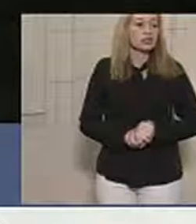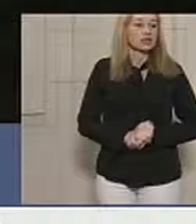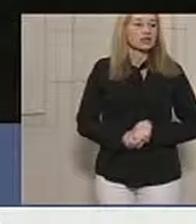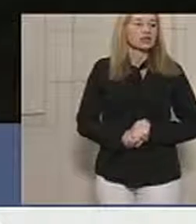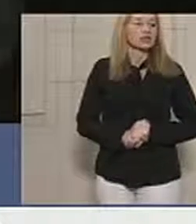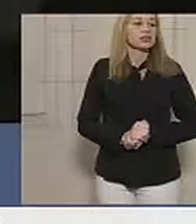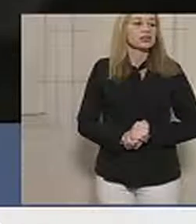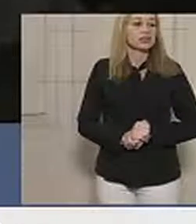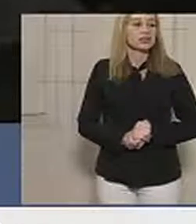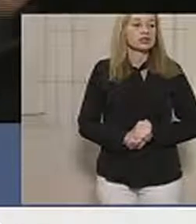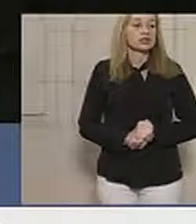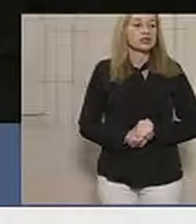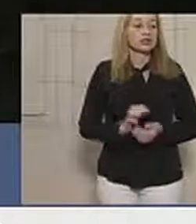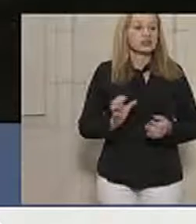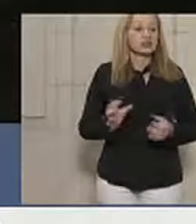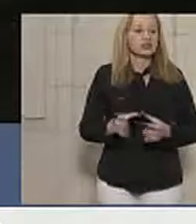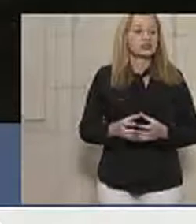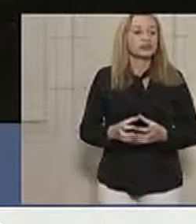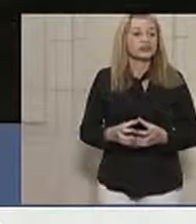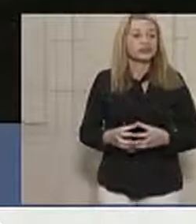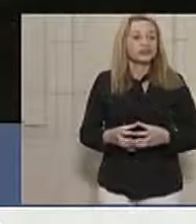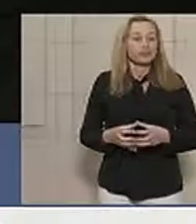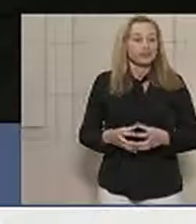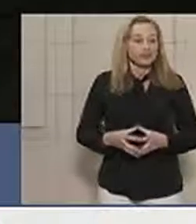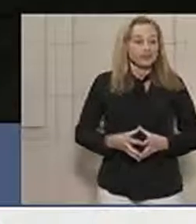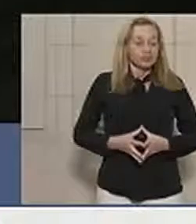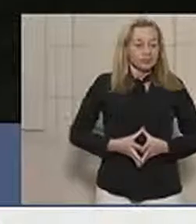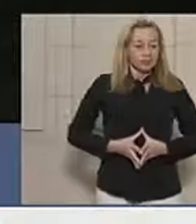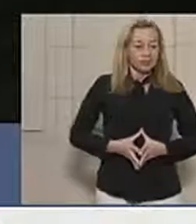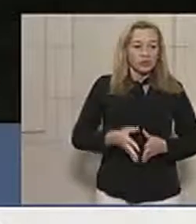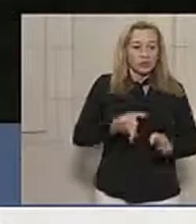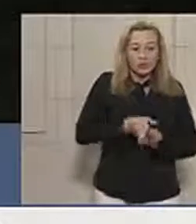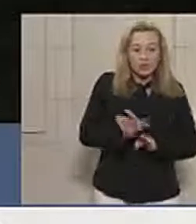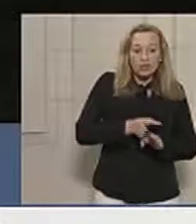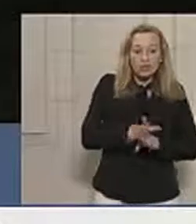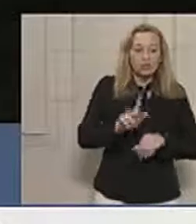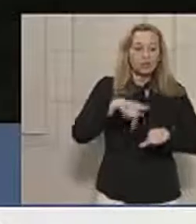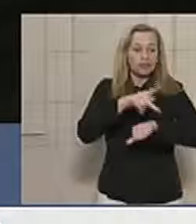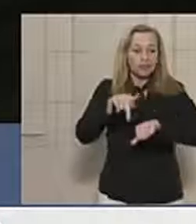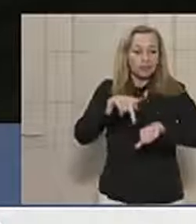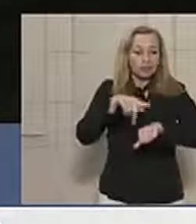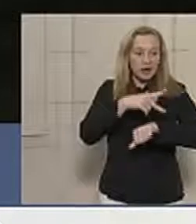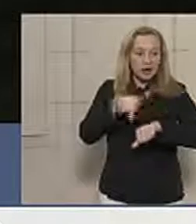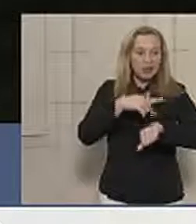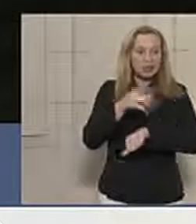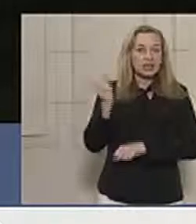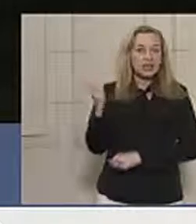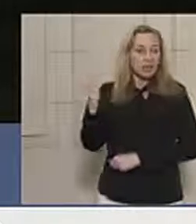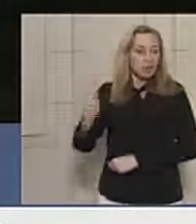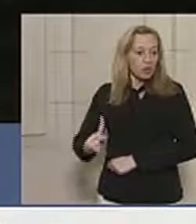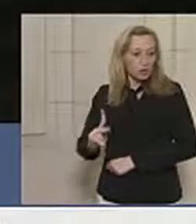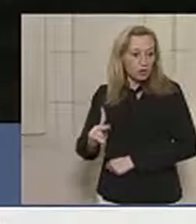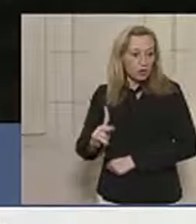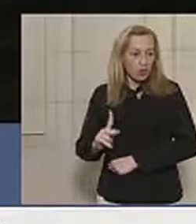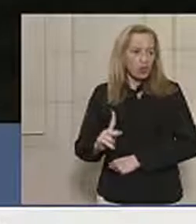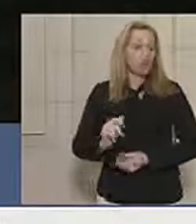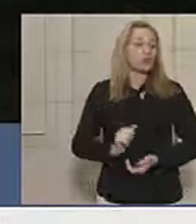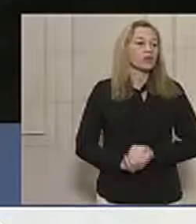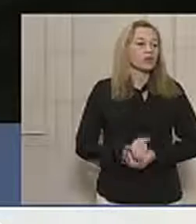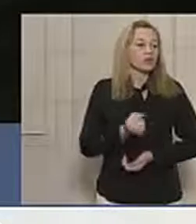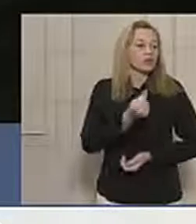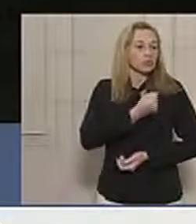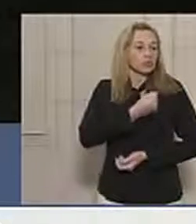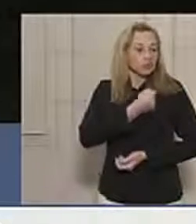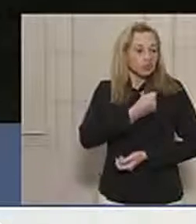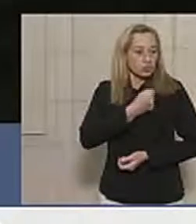Municipal de Paris, eles têm uma organização administrativa diferente, e o Conselho de Paris aprovou esta moção por unanimidade, inclusive